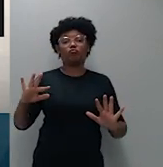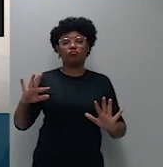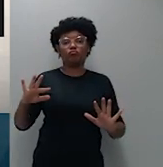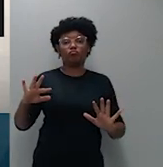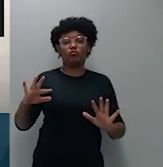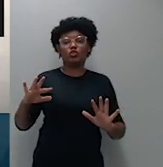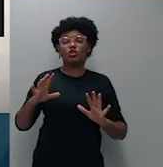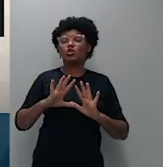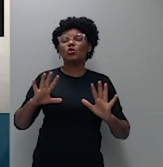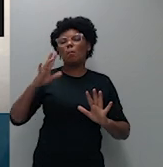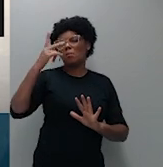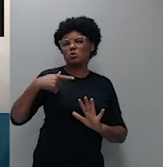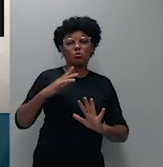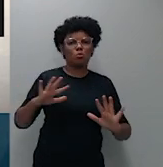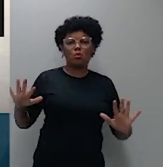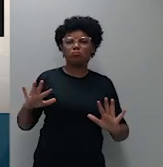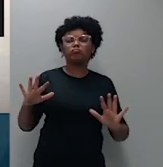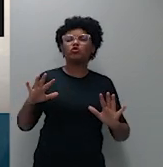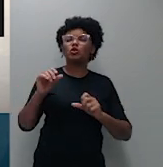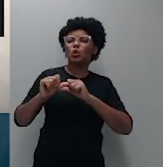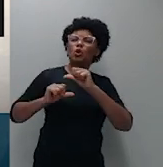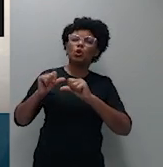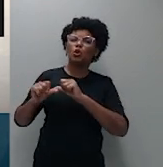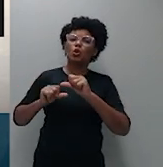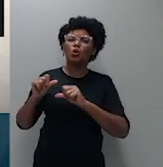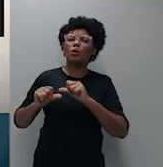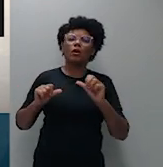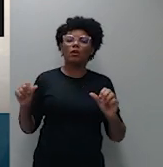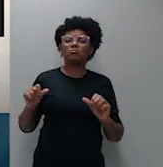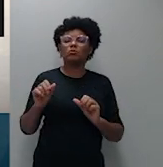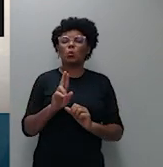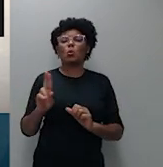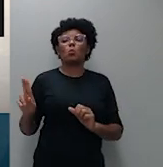pessoal de modificação no Parque Olímpico